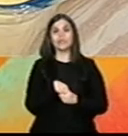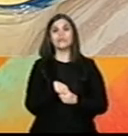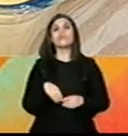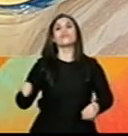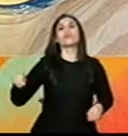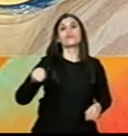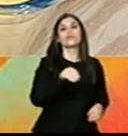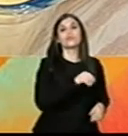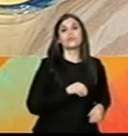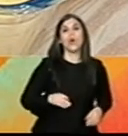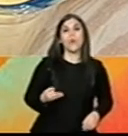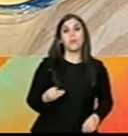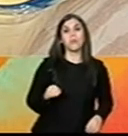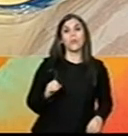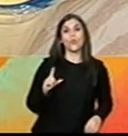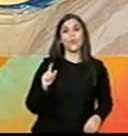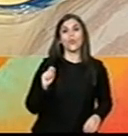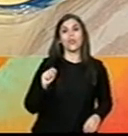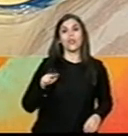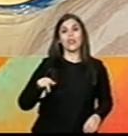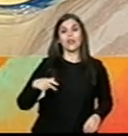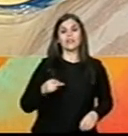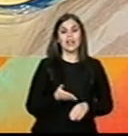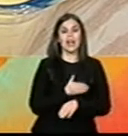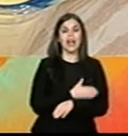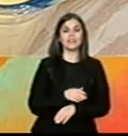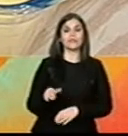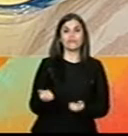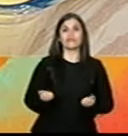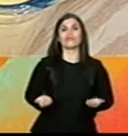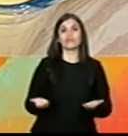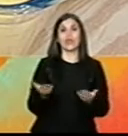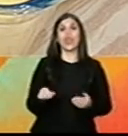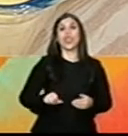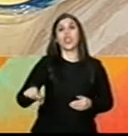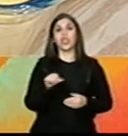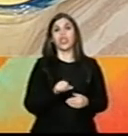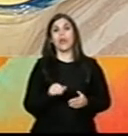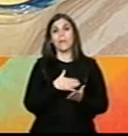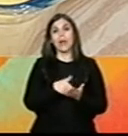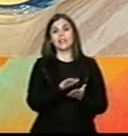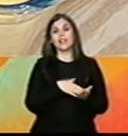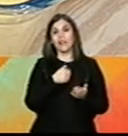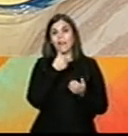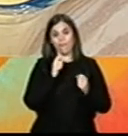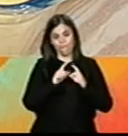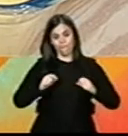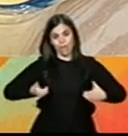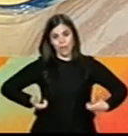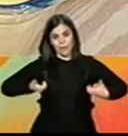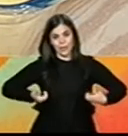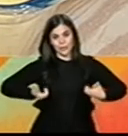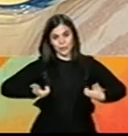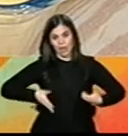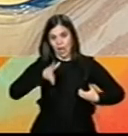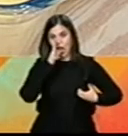polvilhar a polenta para ir ao forno. Para fazer o molhinho. Exatamente. Precisamos de 150 gramas, agora sim, de manteiga de amendoim, 75 ml de água, gengibre em